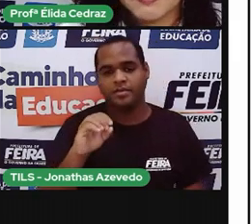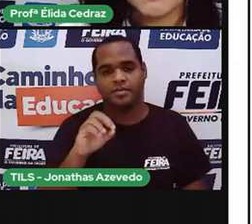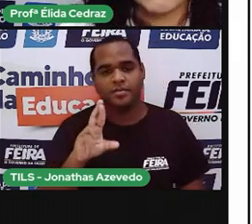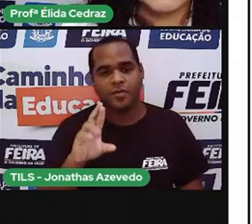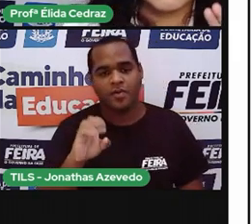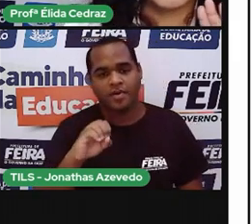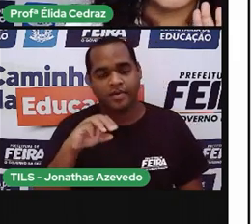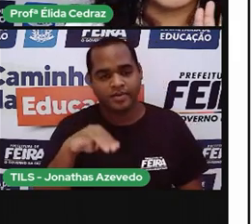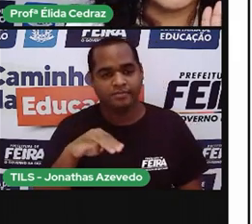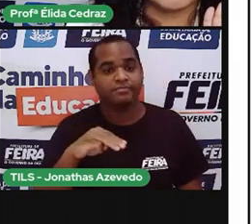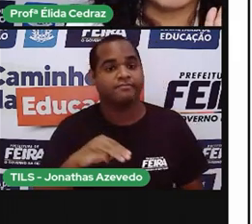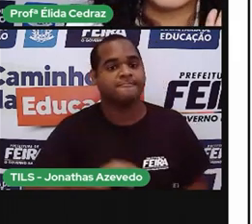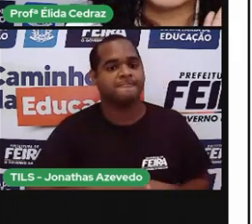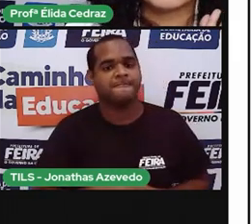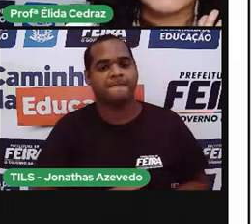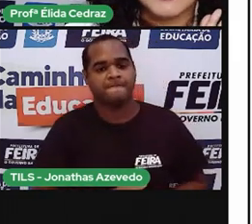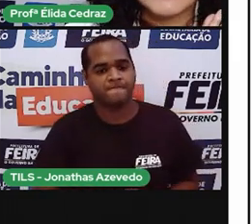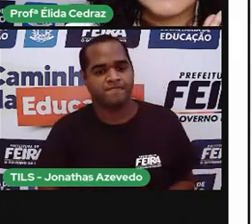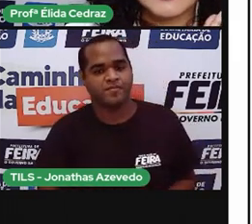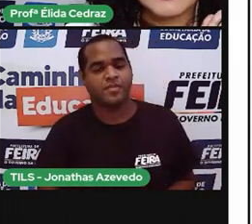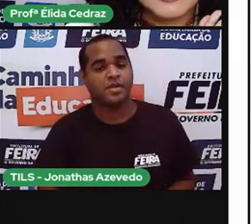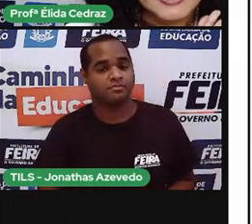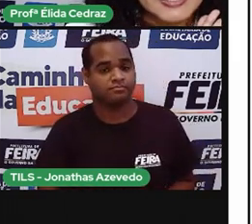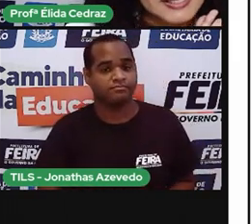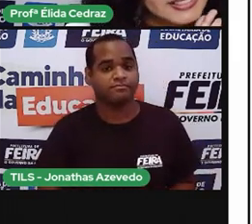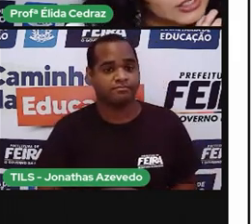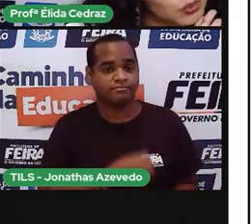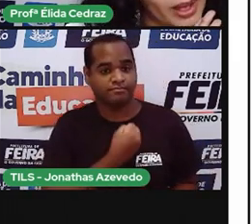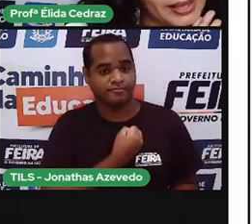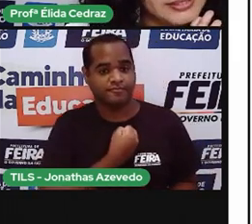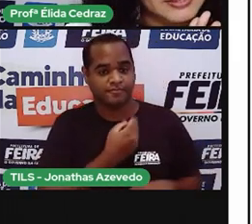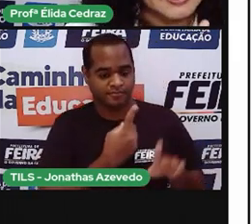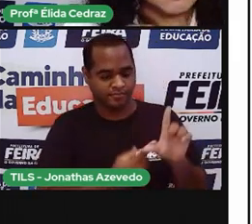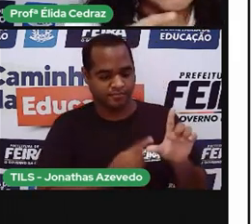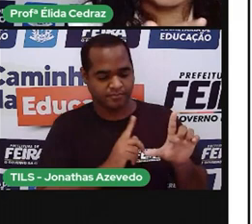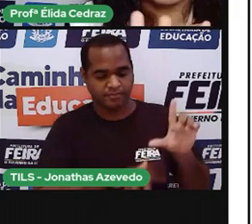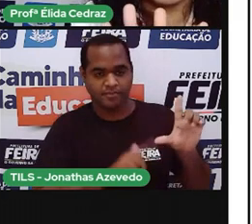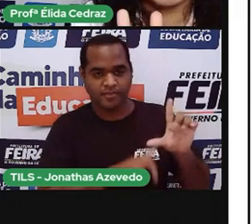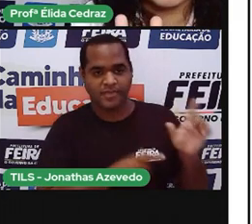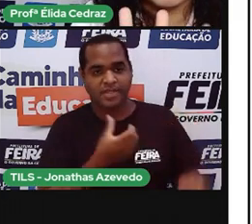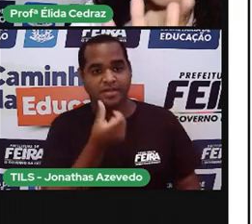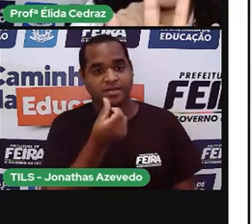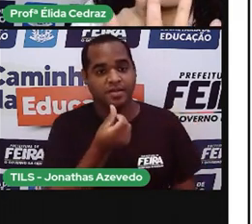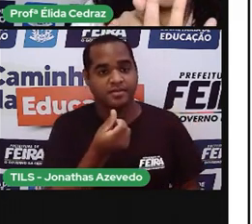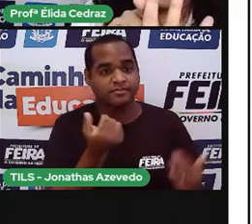tamborim. Nós temos seis letrinhas iguais.